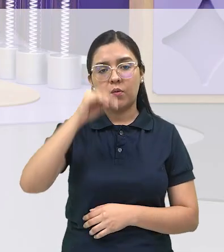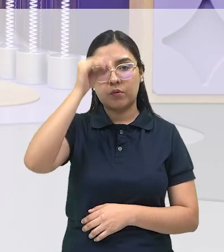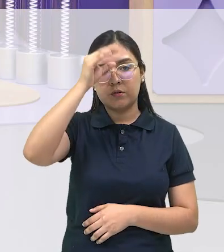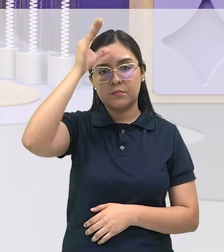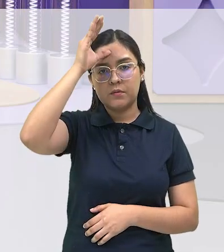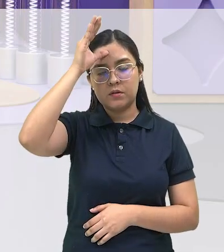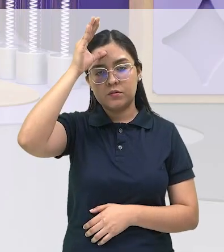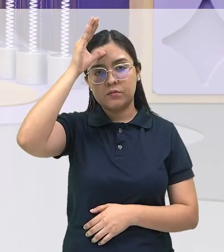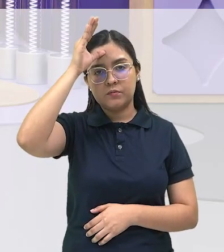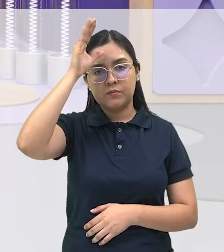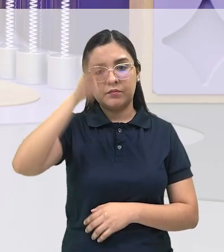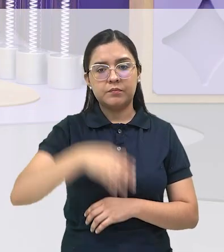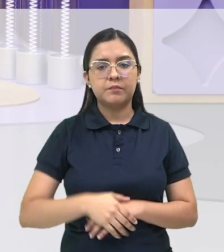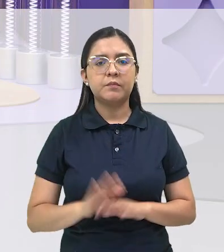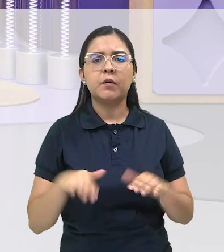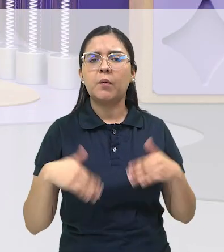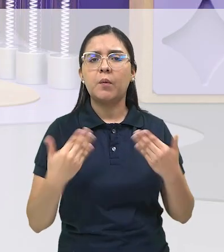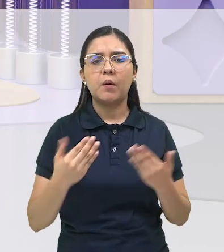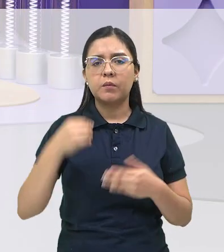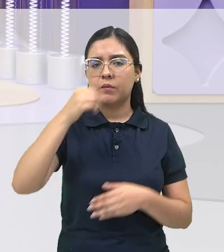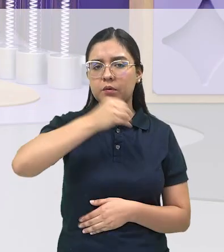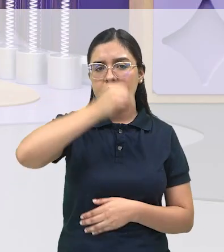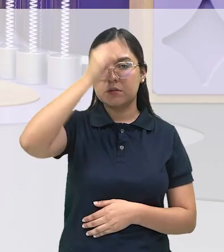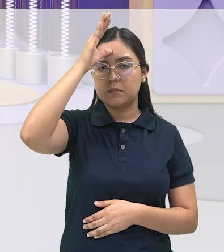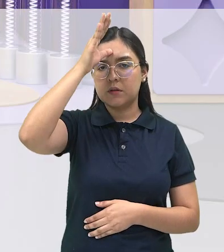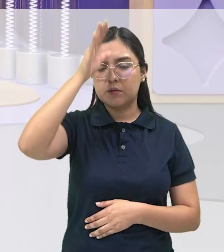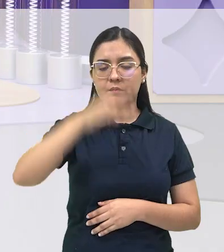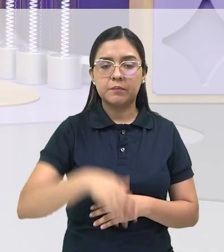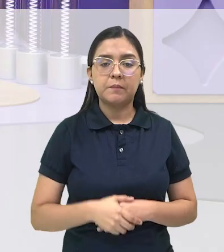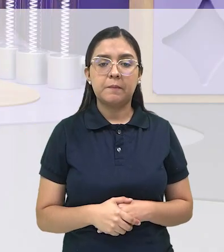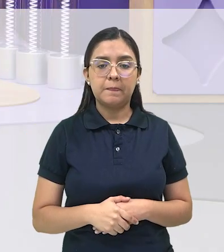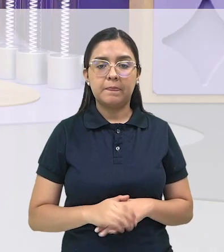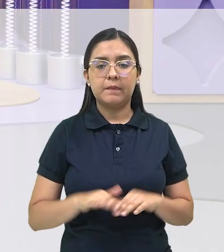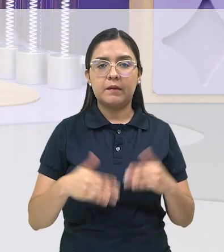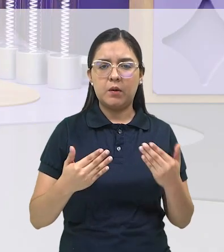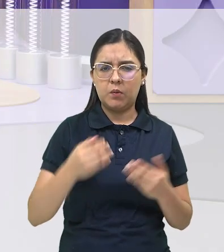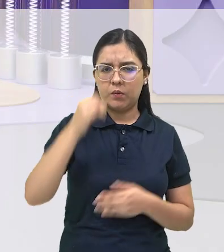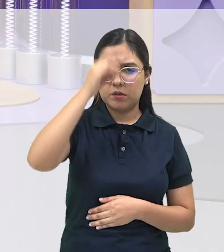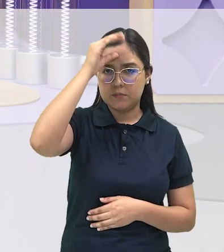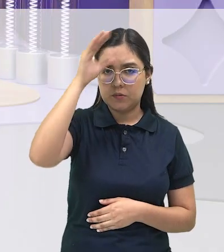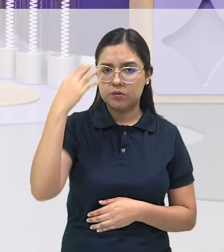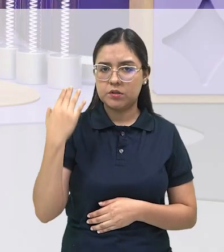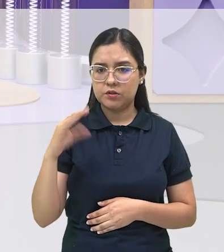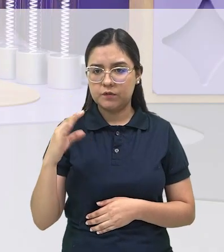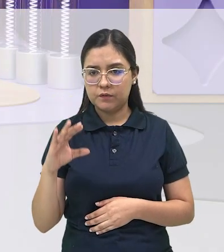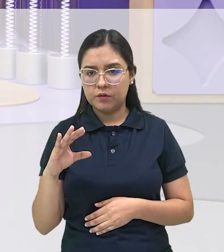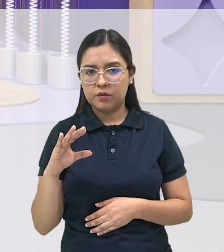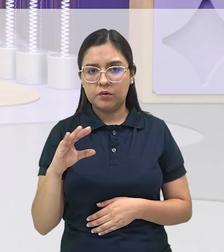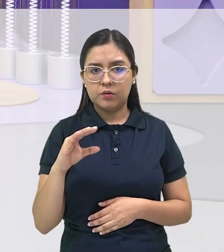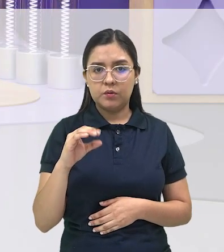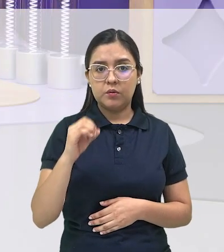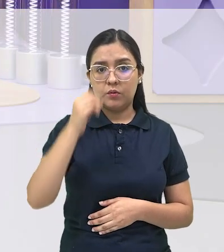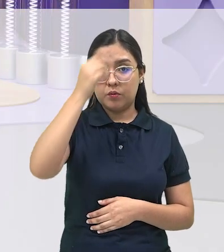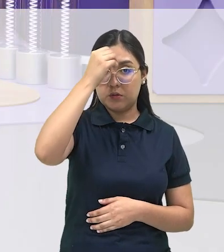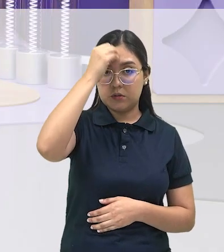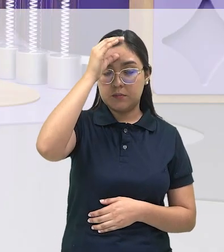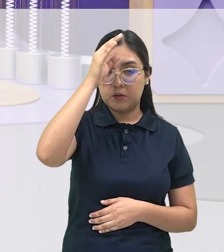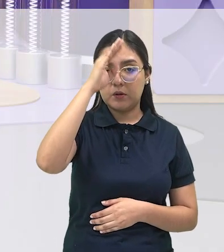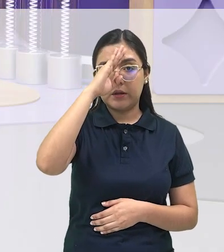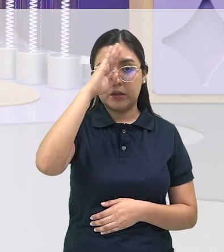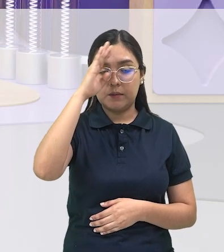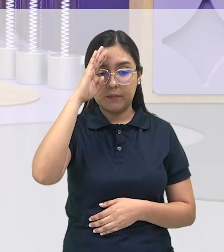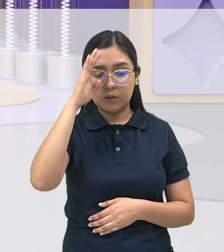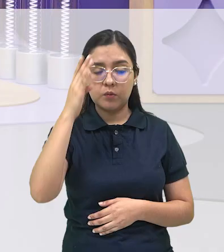de um conhecimento. Mas que conhecimento, professor? Seria o conhecimento científico? Seria o conhecimento